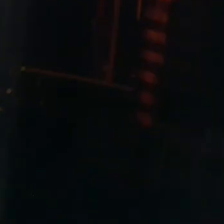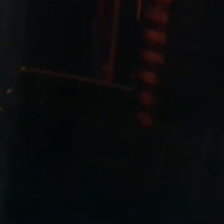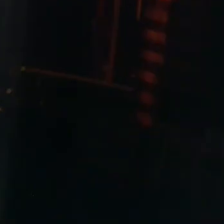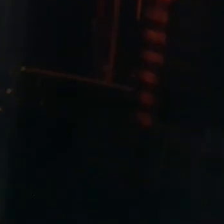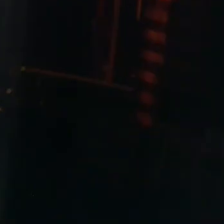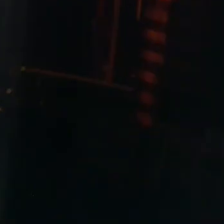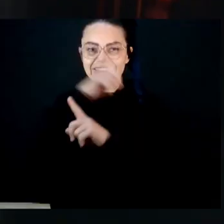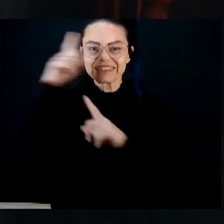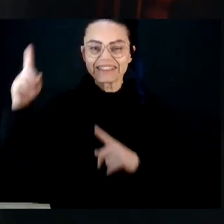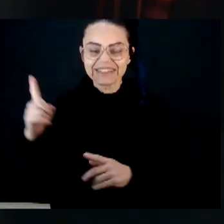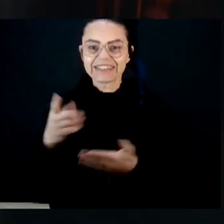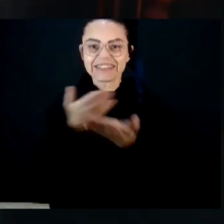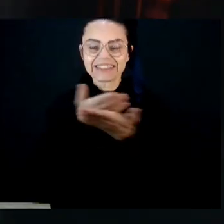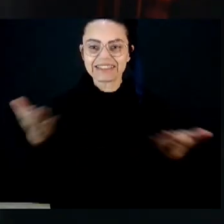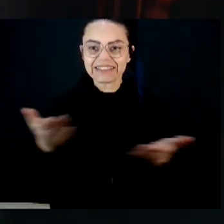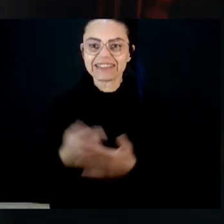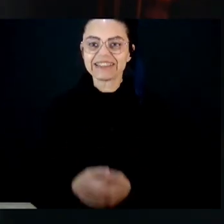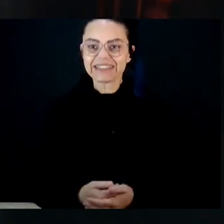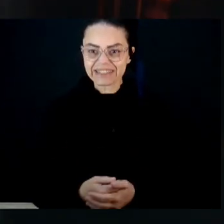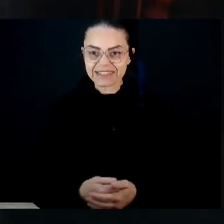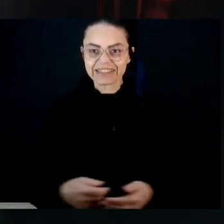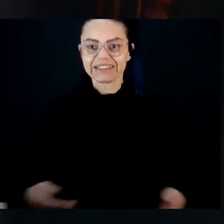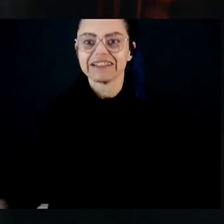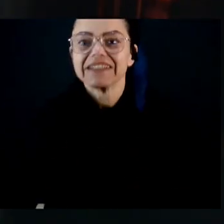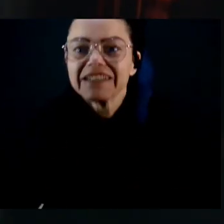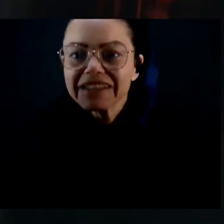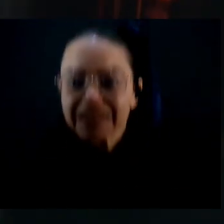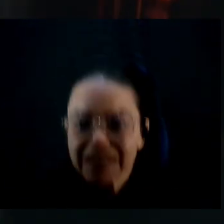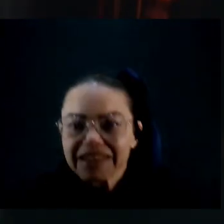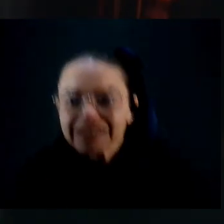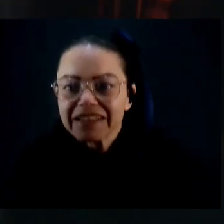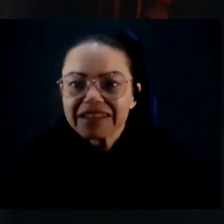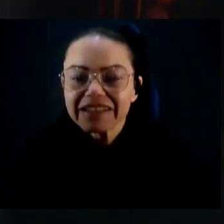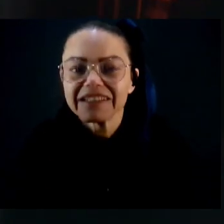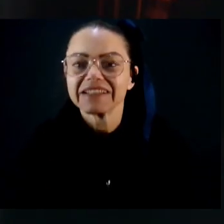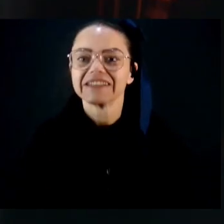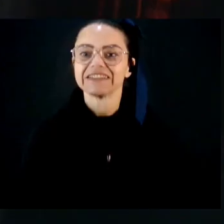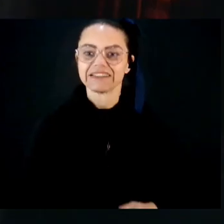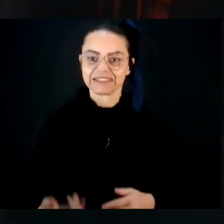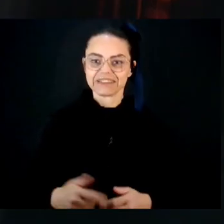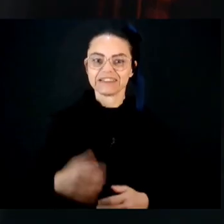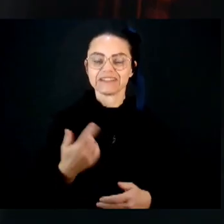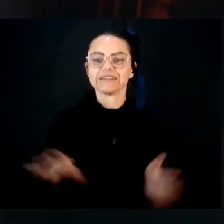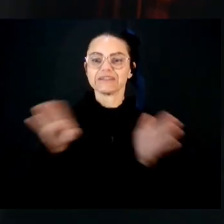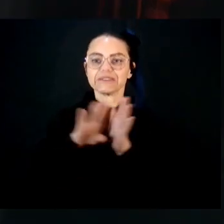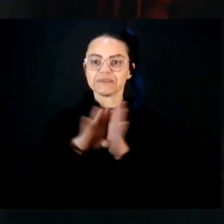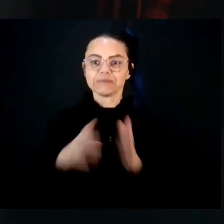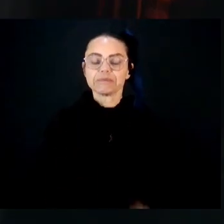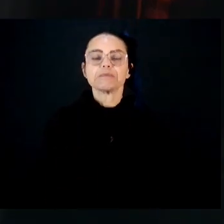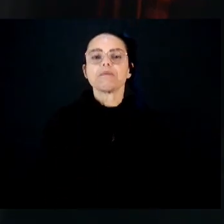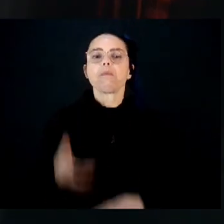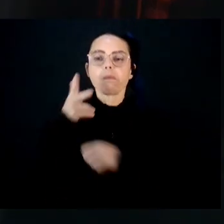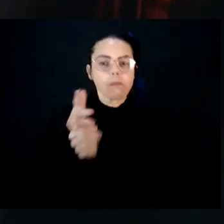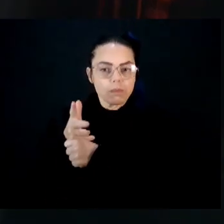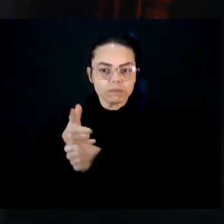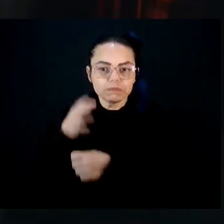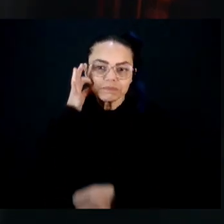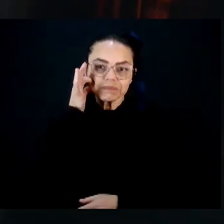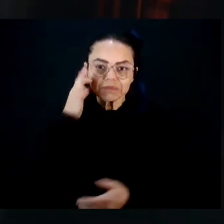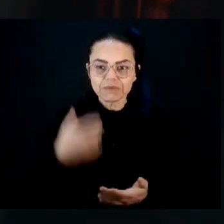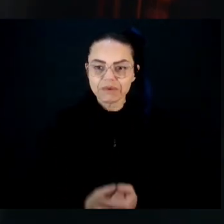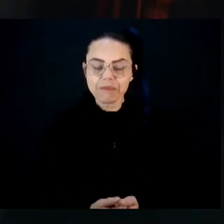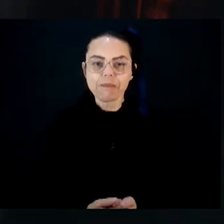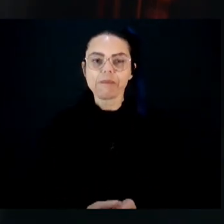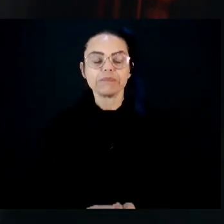dia para você que está ligadinho na programação da TV Câmara Campinas. Estamos chegando, Estúdio Câmara ao vivo. Como